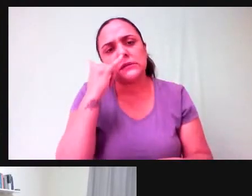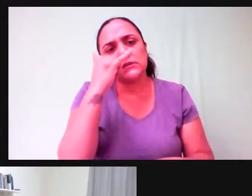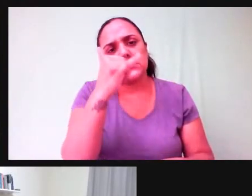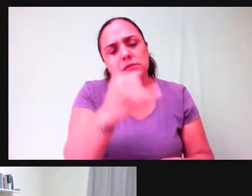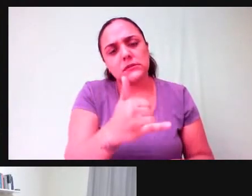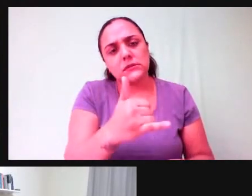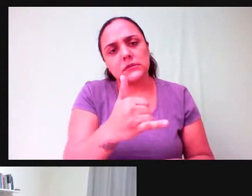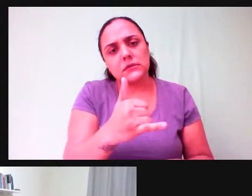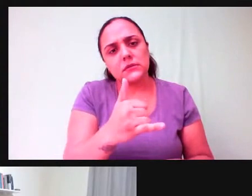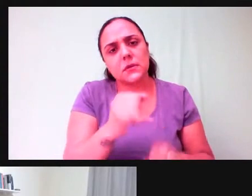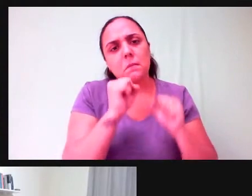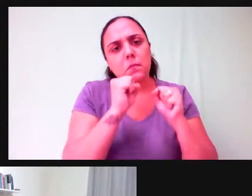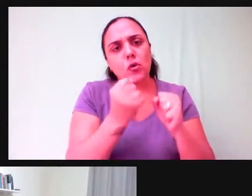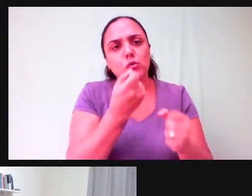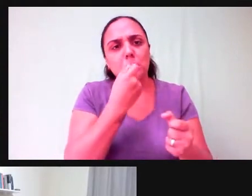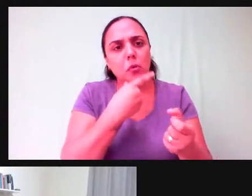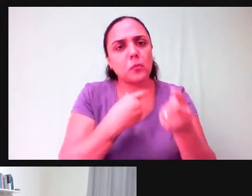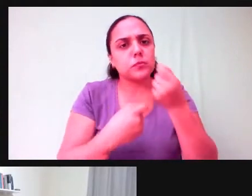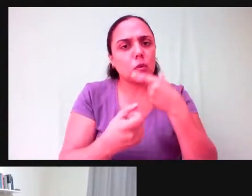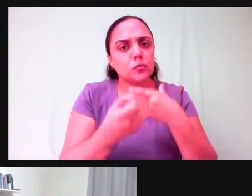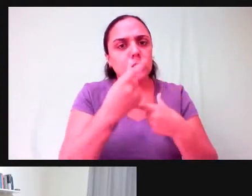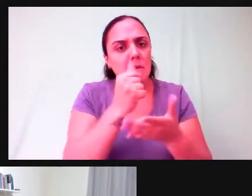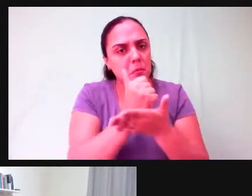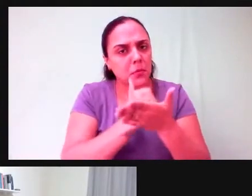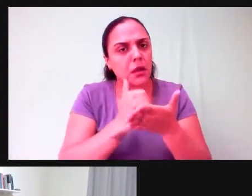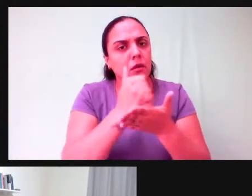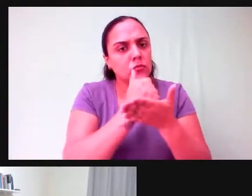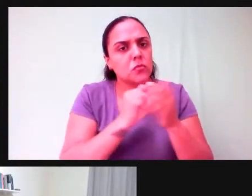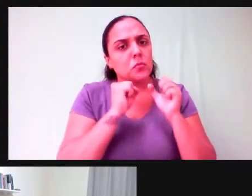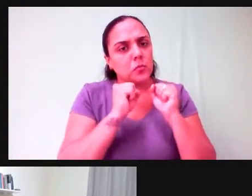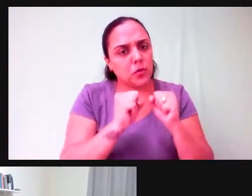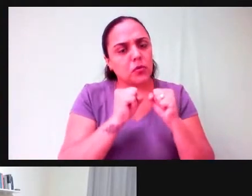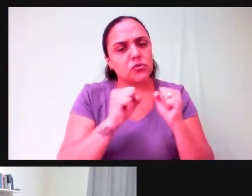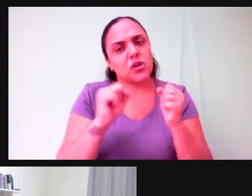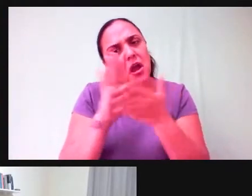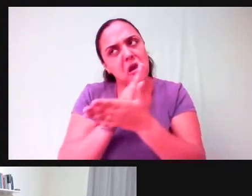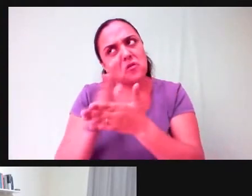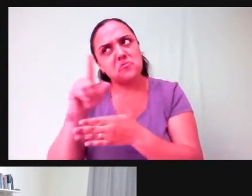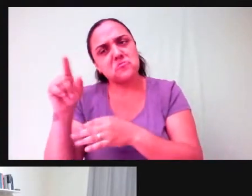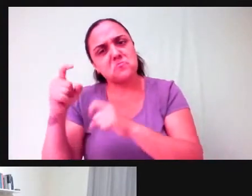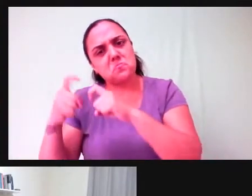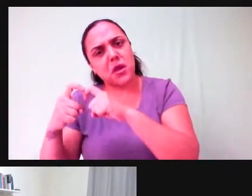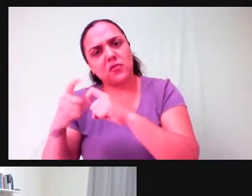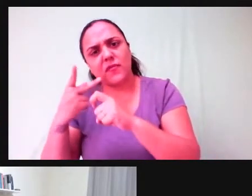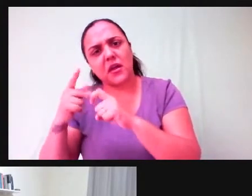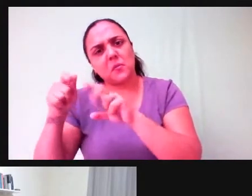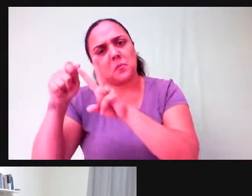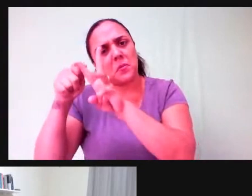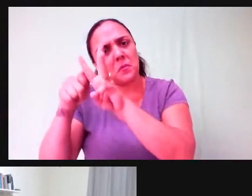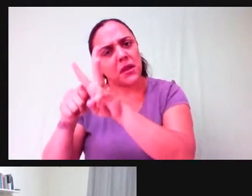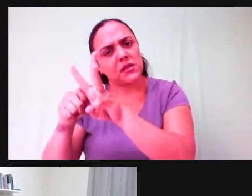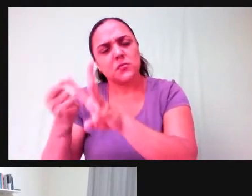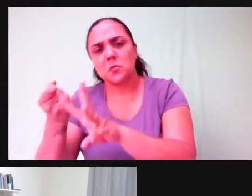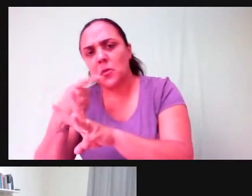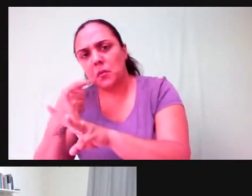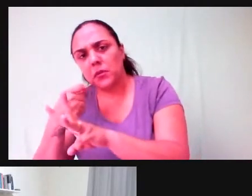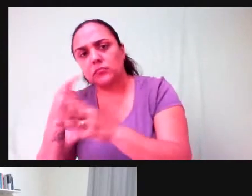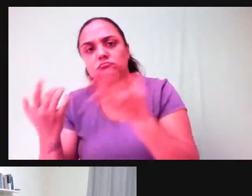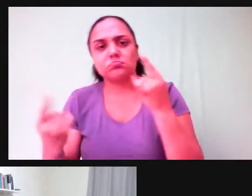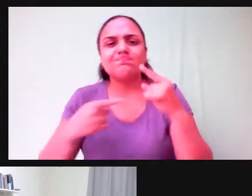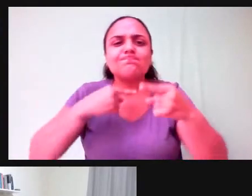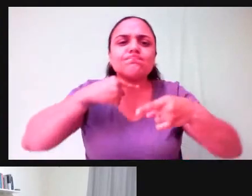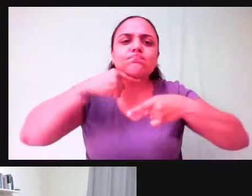de ácido fólico na gestação inteira, outros só até o 3º mês. E tem